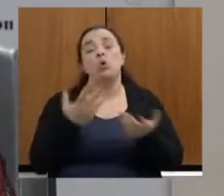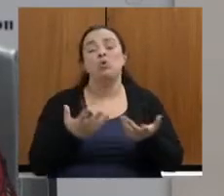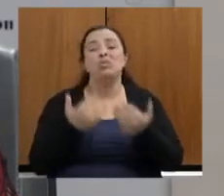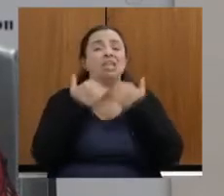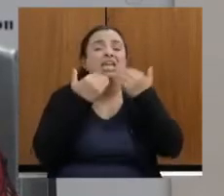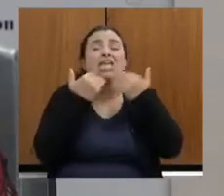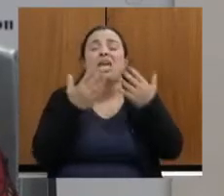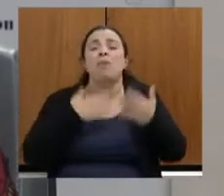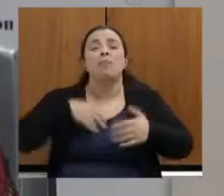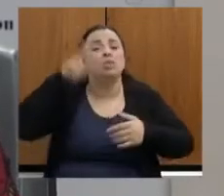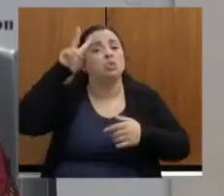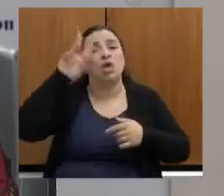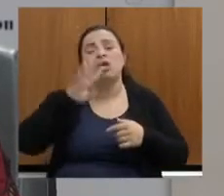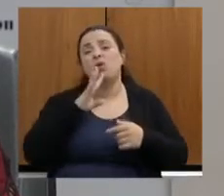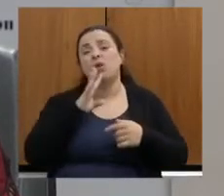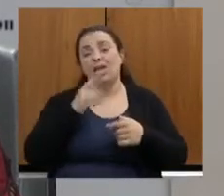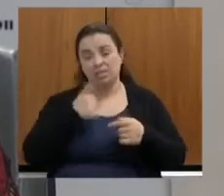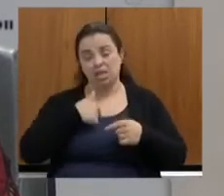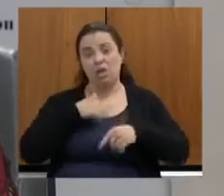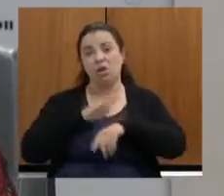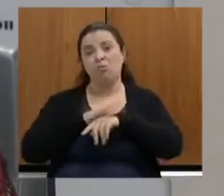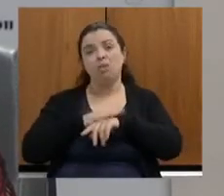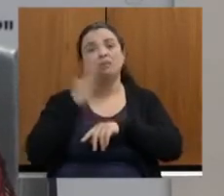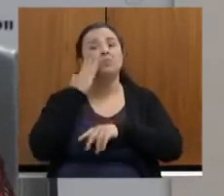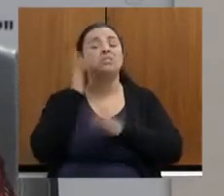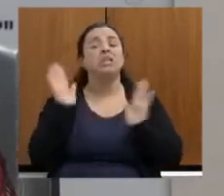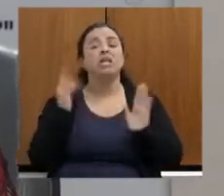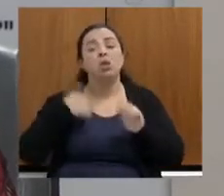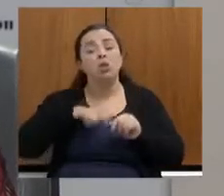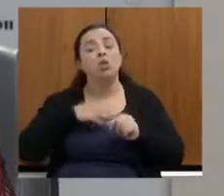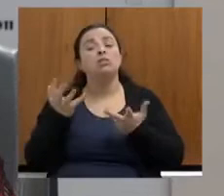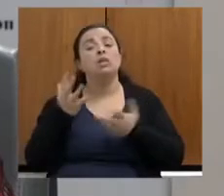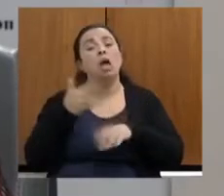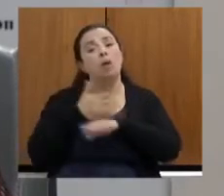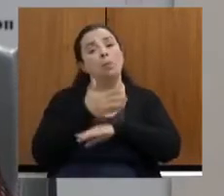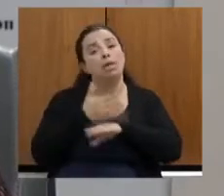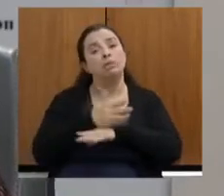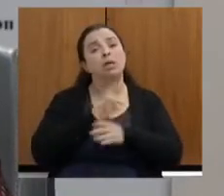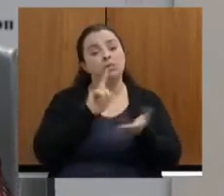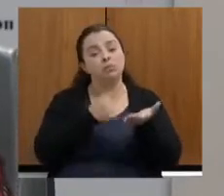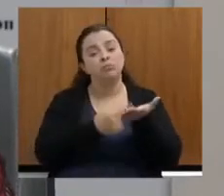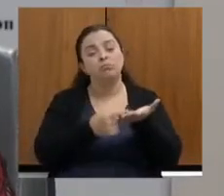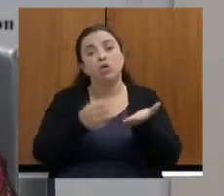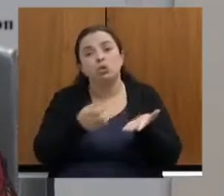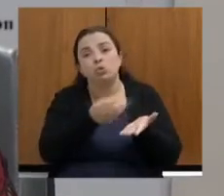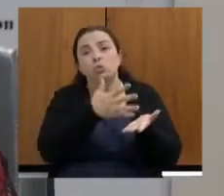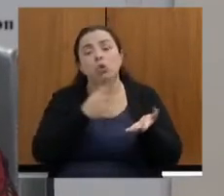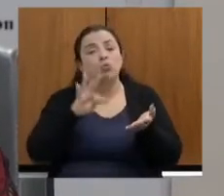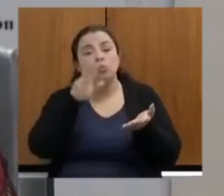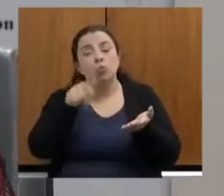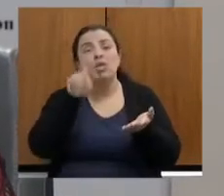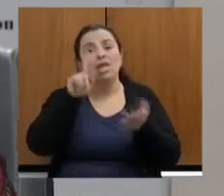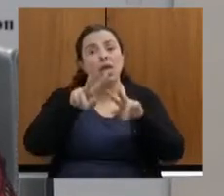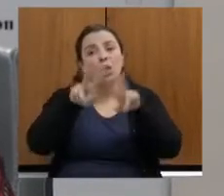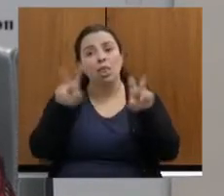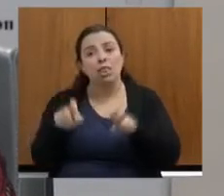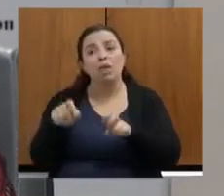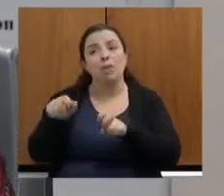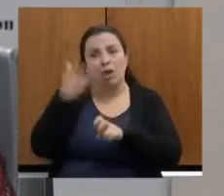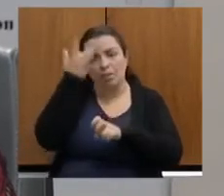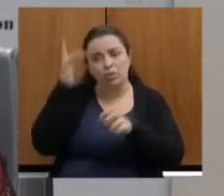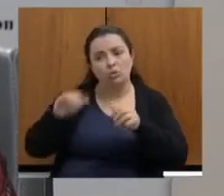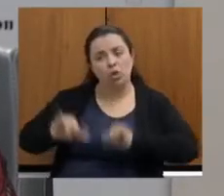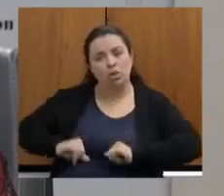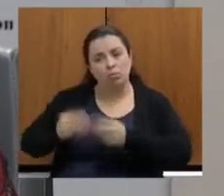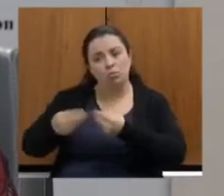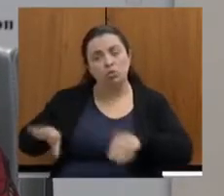quem sabe sou eu então assim nós queremos o pão uma repactuação e tudo que envolver atingido nós precisamos